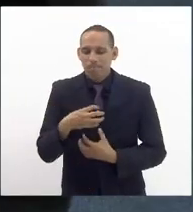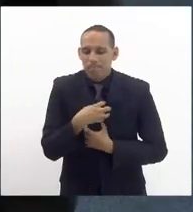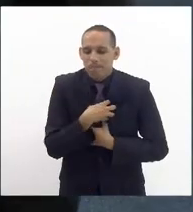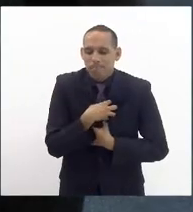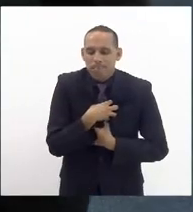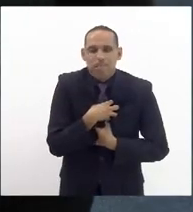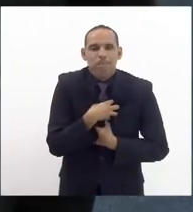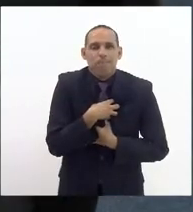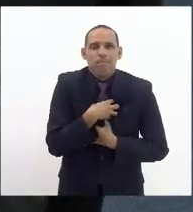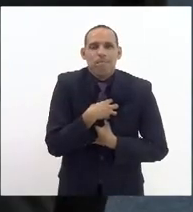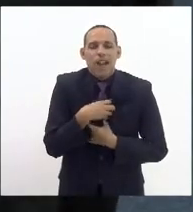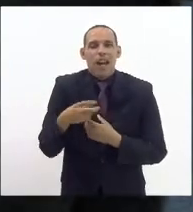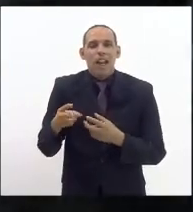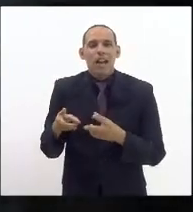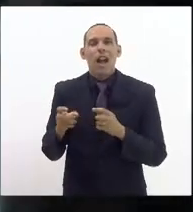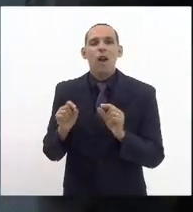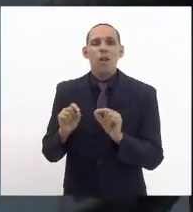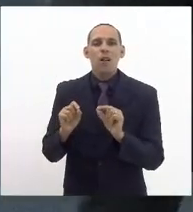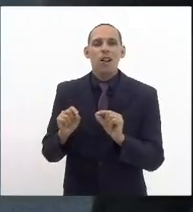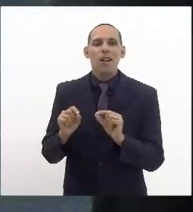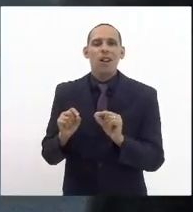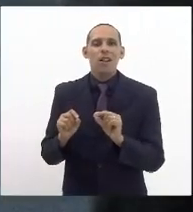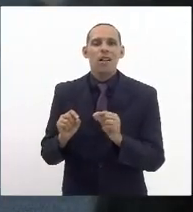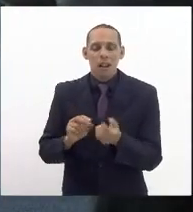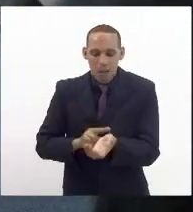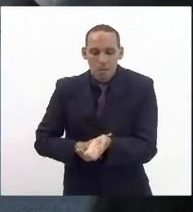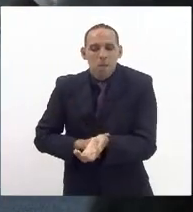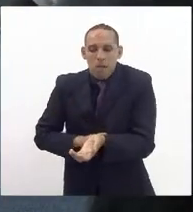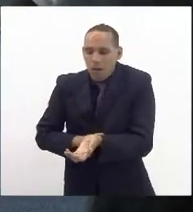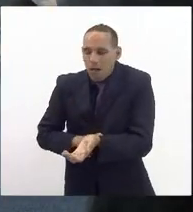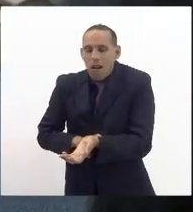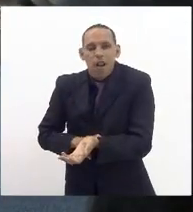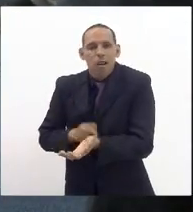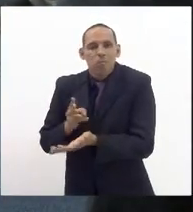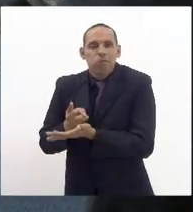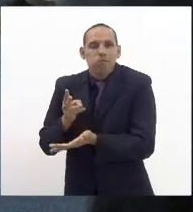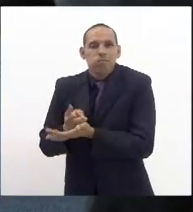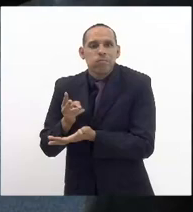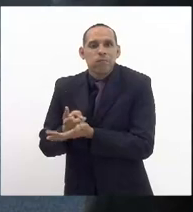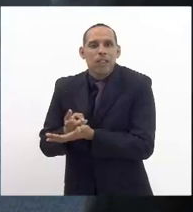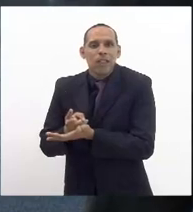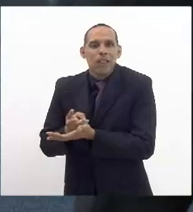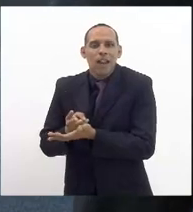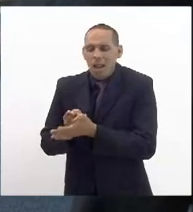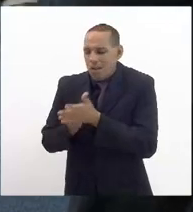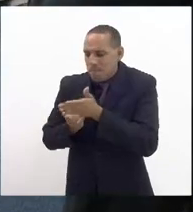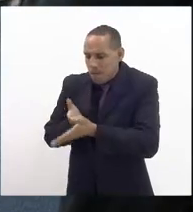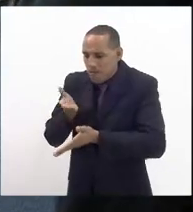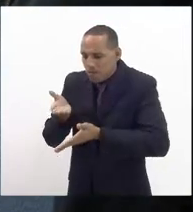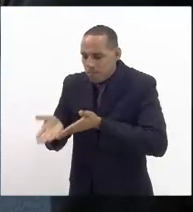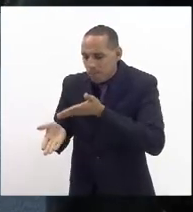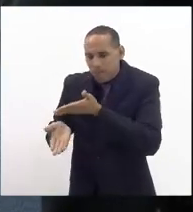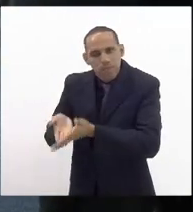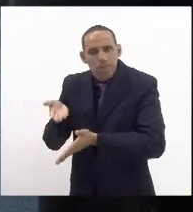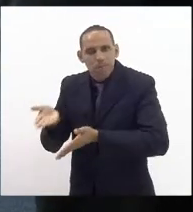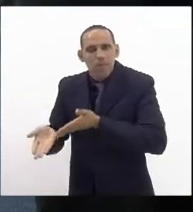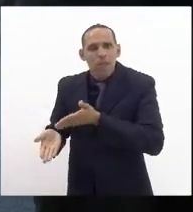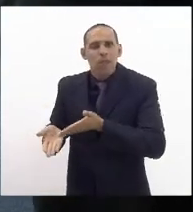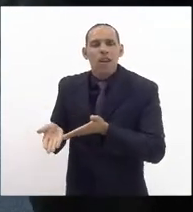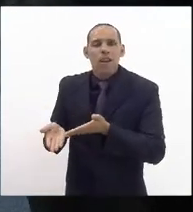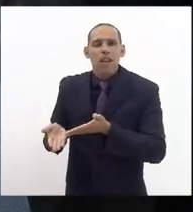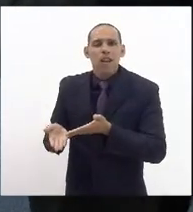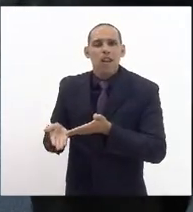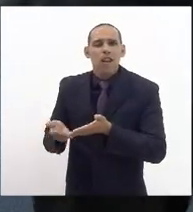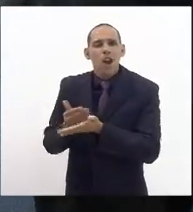sensibilidade, percebeu que ainda tinha pulso. E ele fez todo o atendimento ali no momento, iniciou